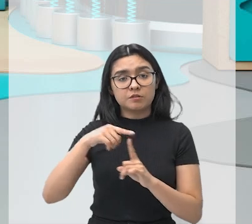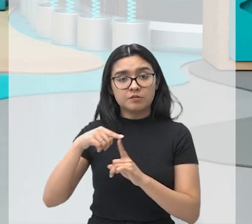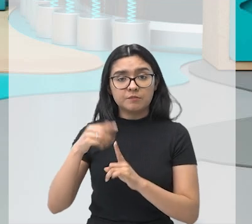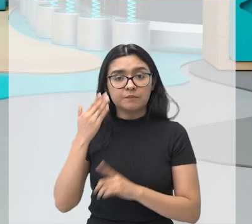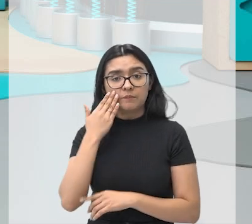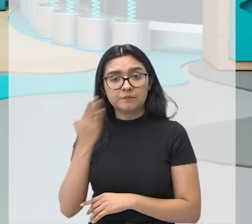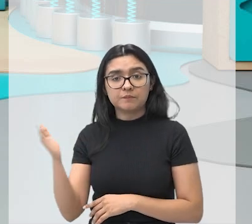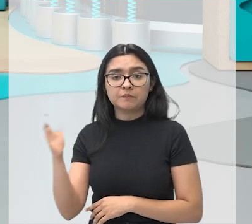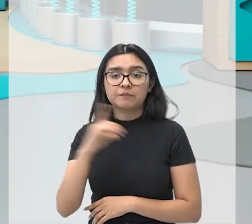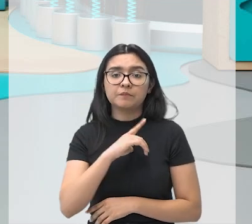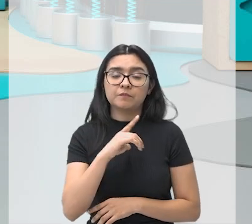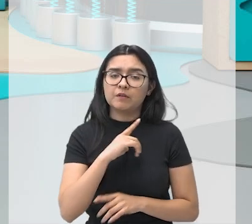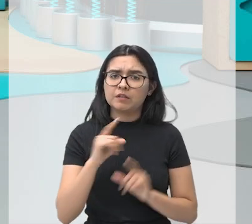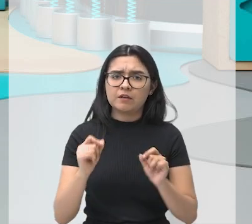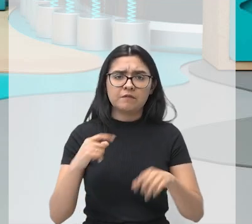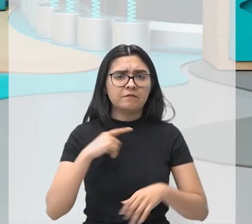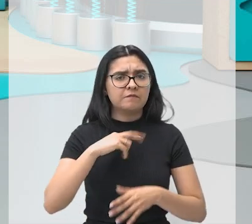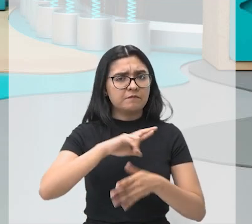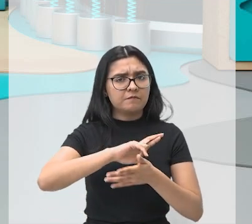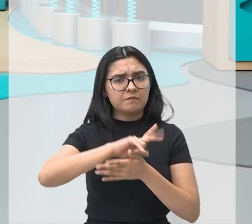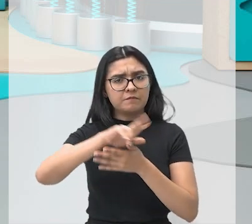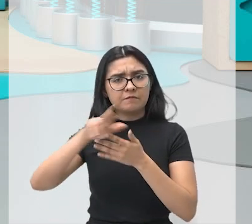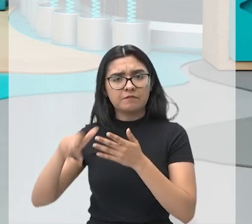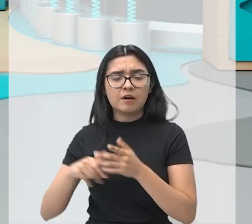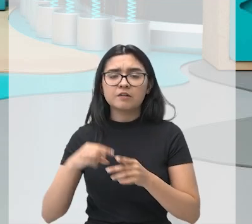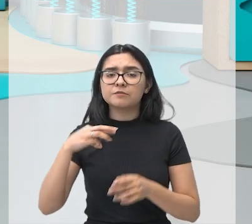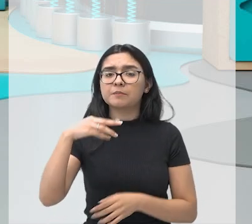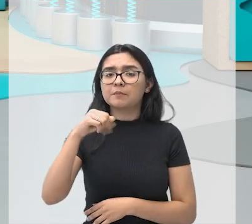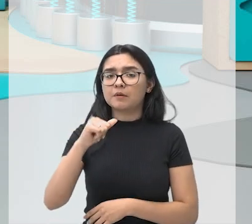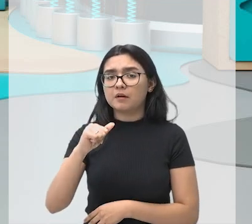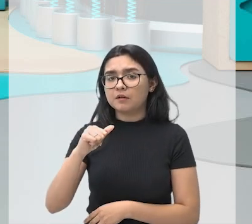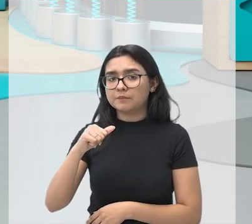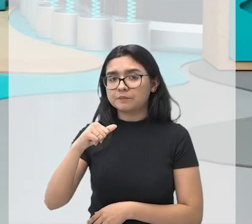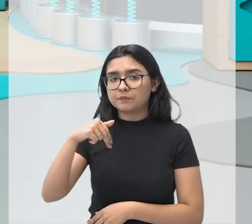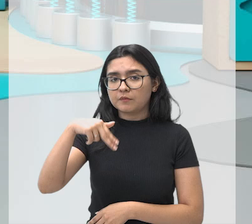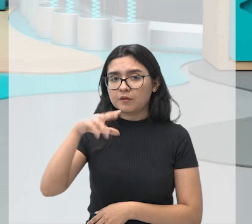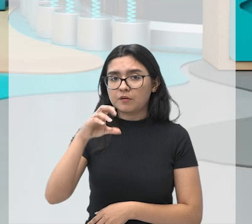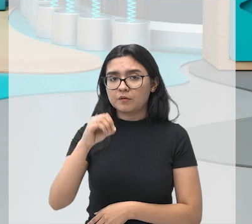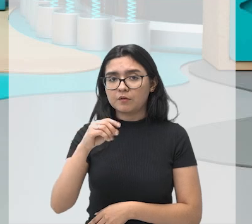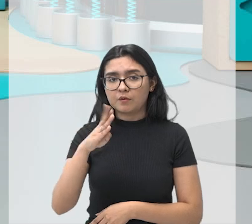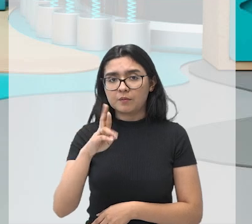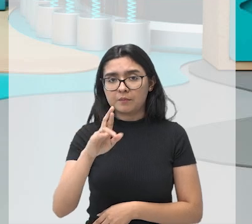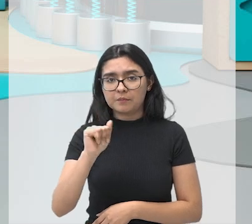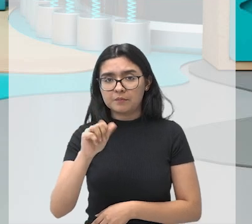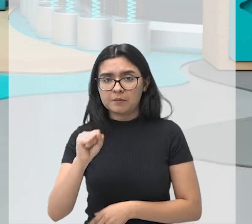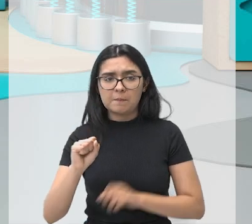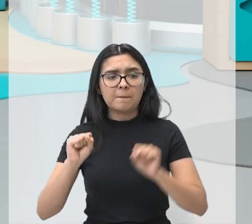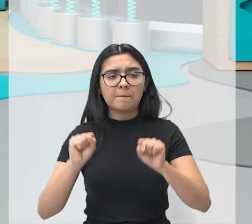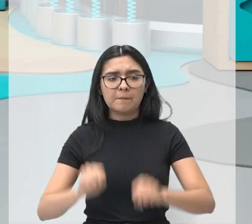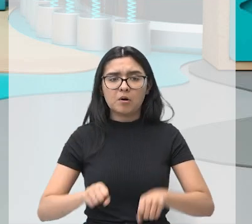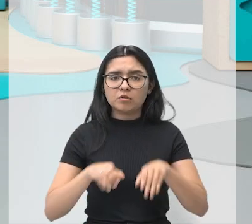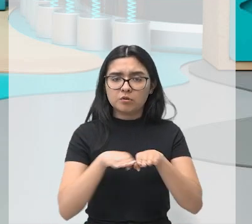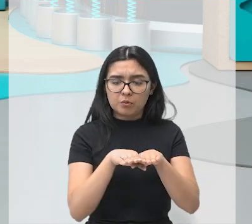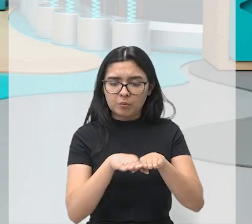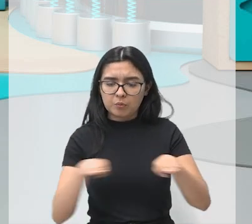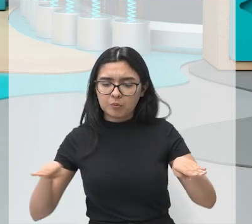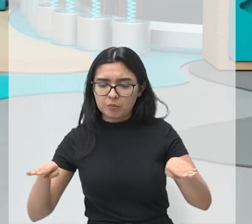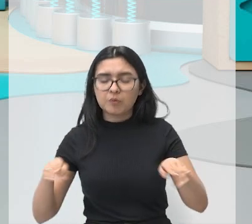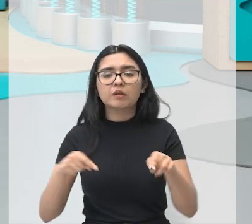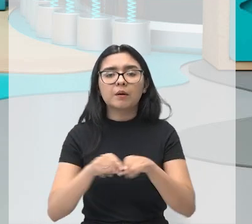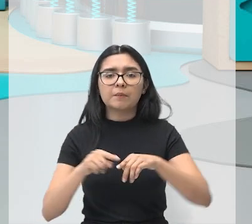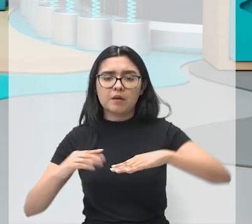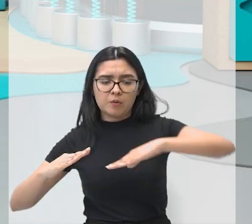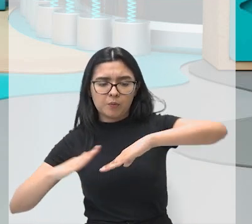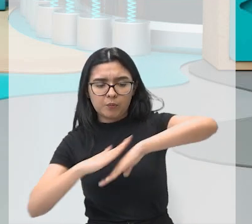fazer sequências de manobras que podem ser feitas em terreno plano, em half pipes, né, que são aquelas